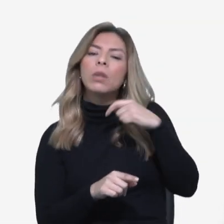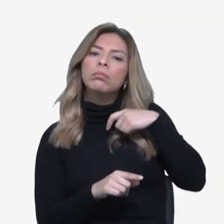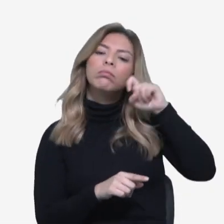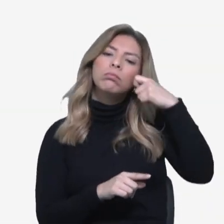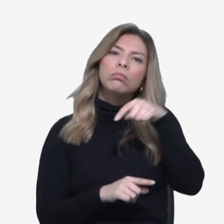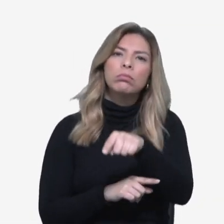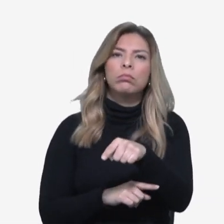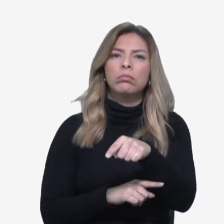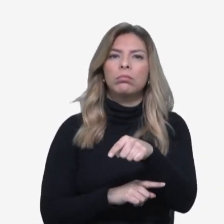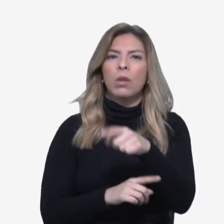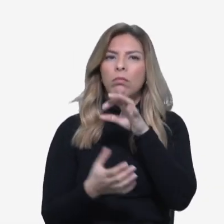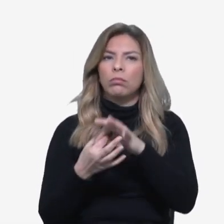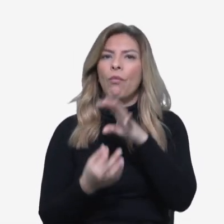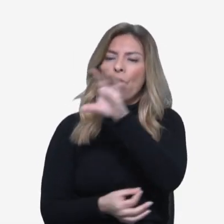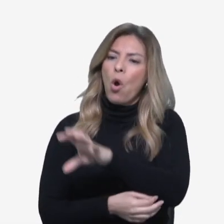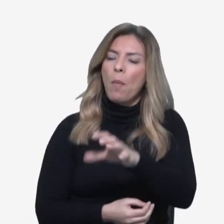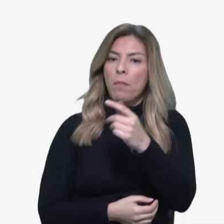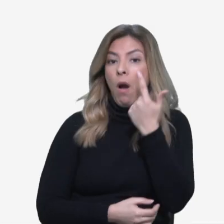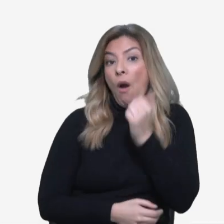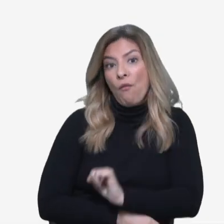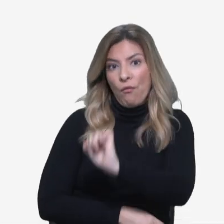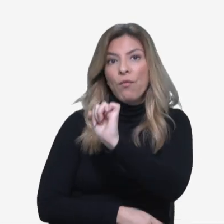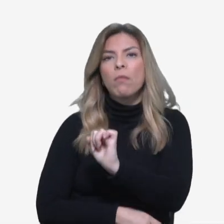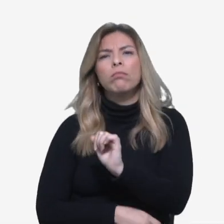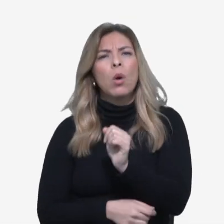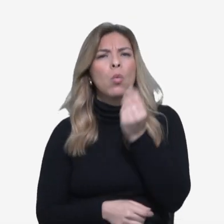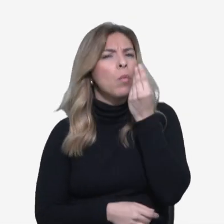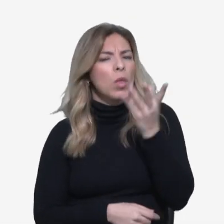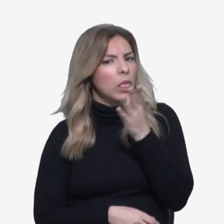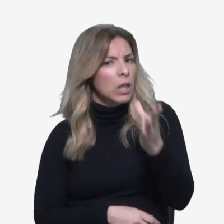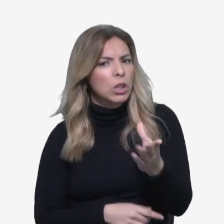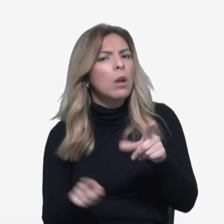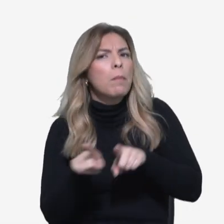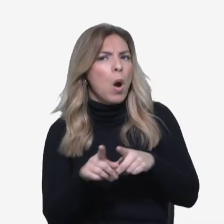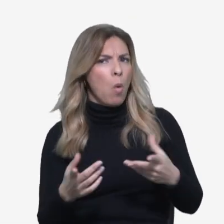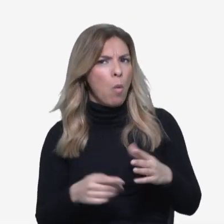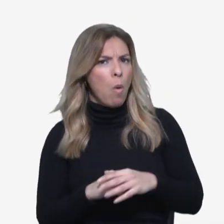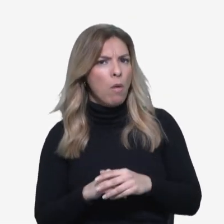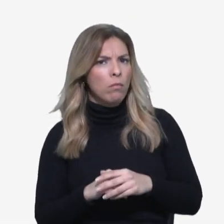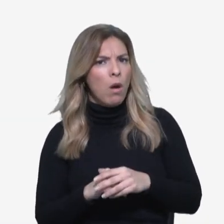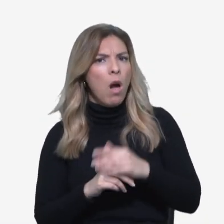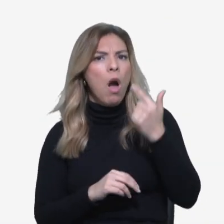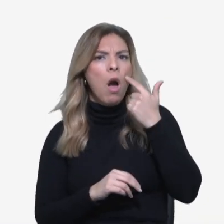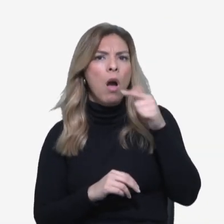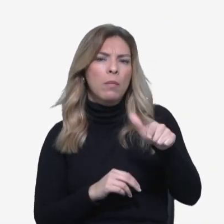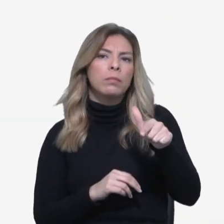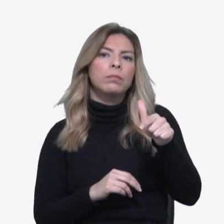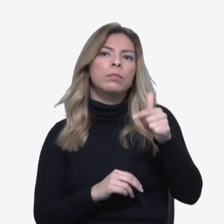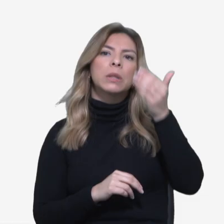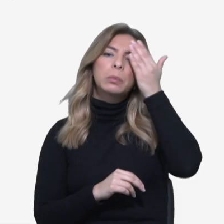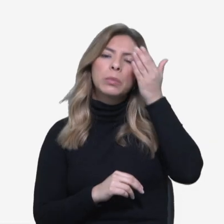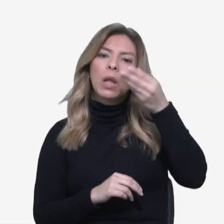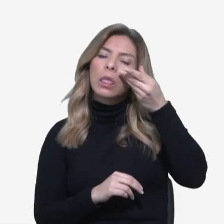que está na tua? Como podes dizer a teu irmão: Irmão, deixa-me tirar o argueiro que tens na